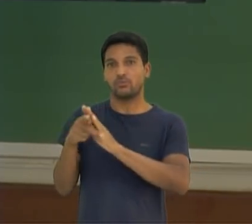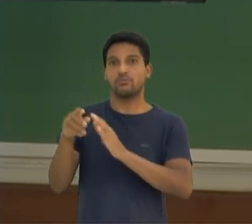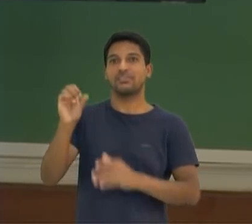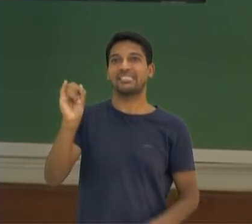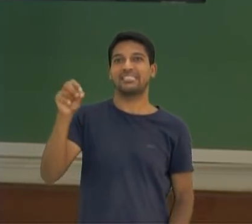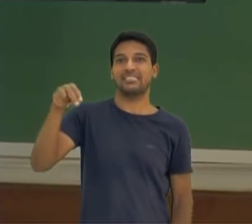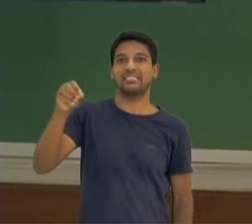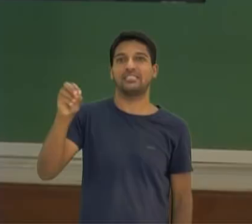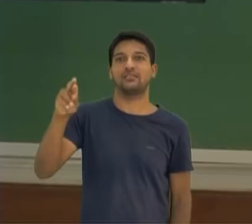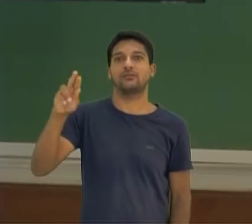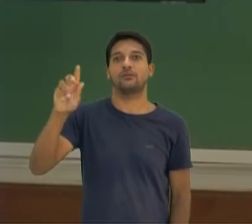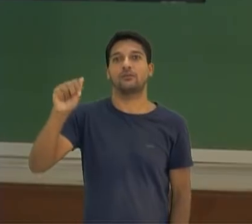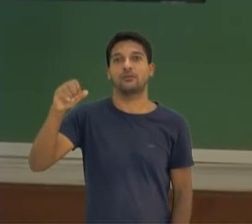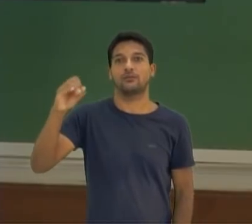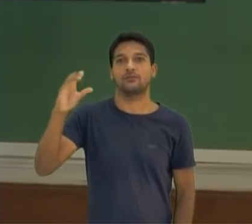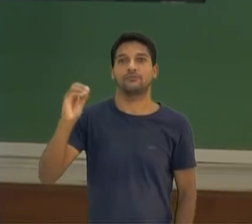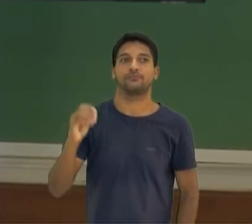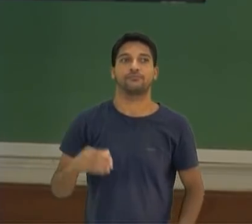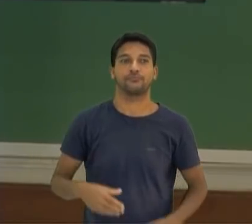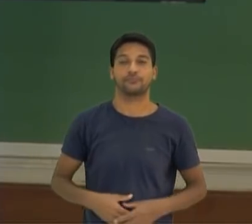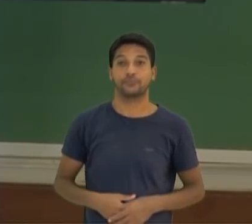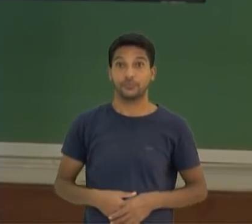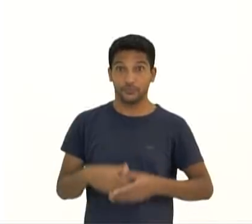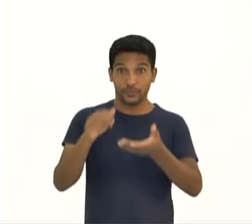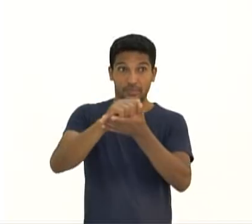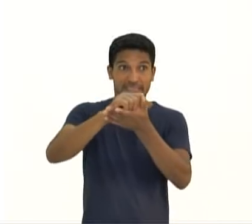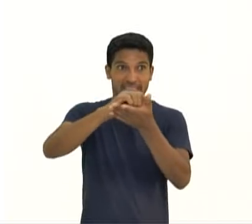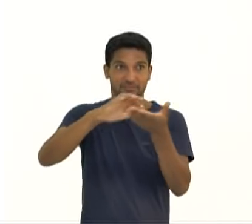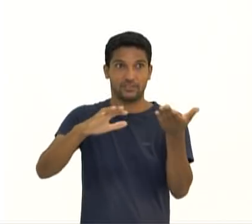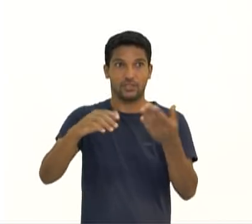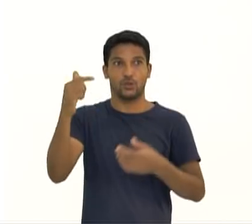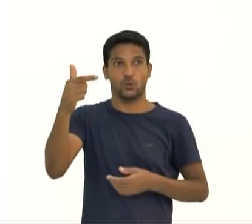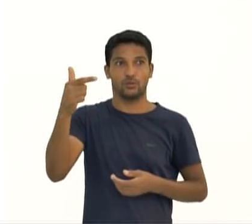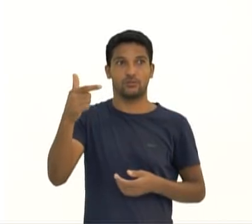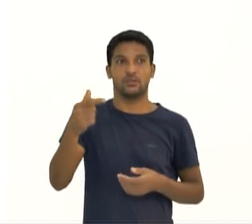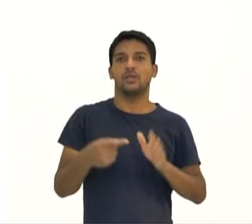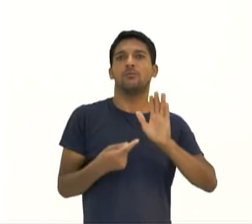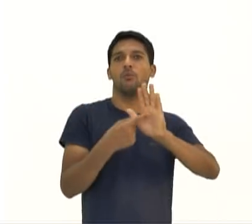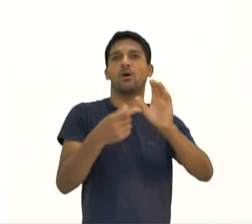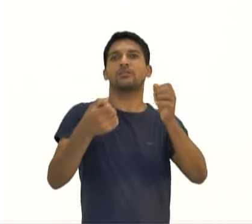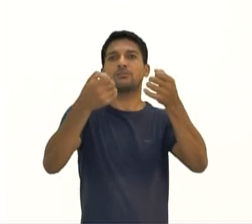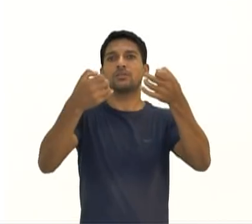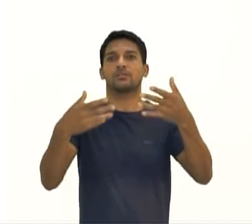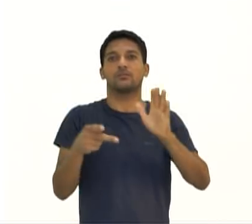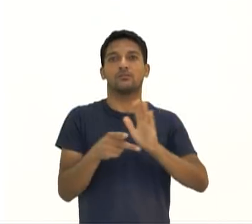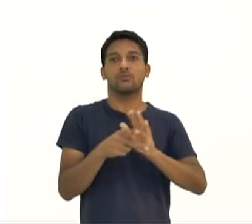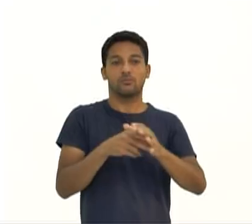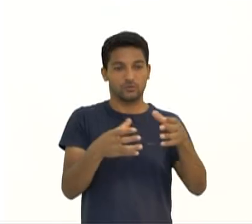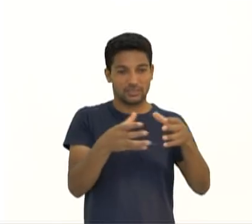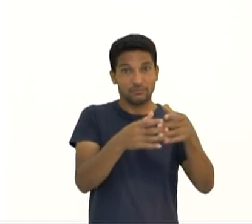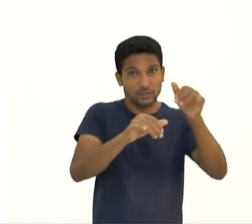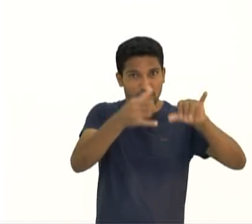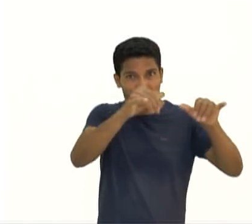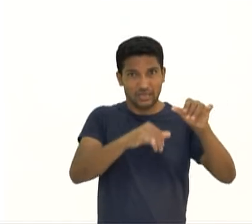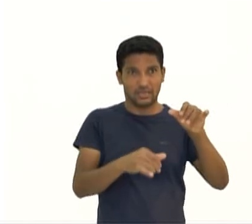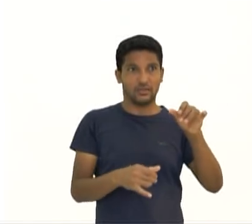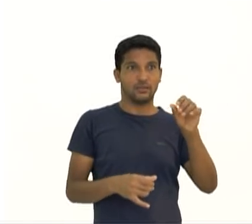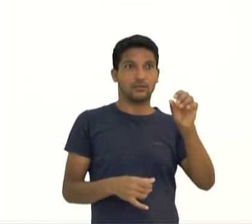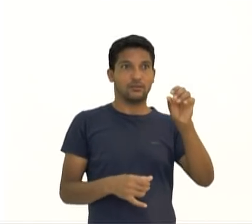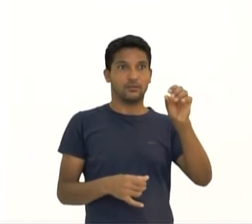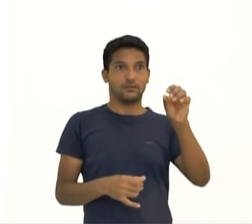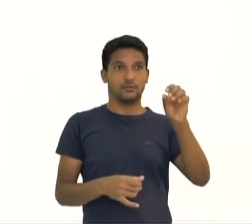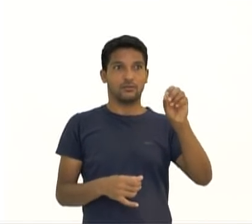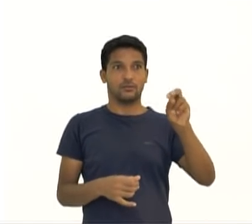Maravilha, então. Forneça a definição de química orgânica segundo Bergman, né? Bora lá fazer,